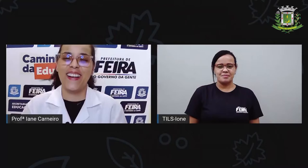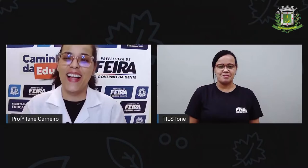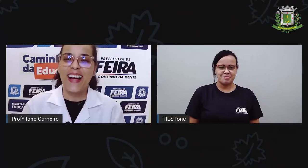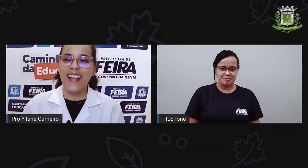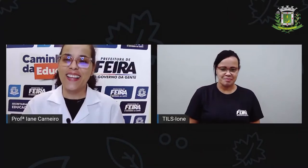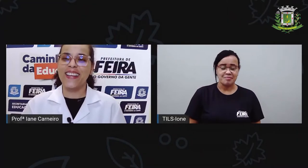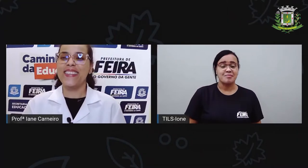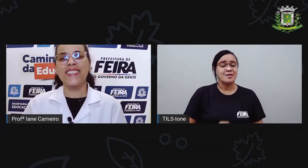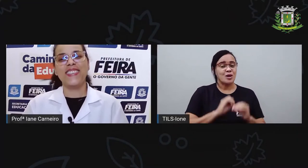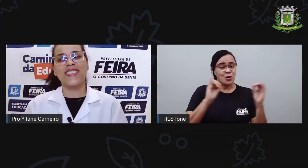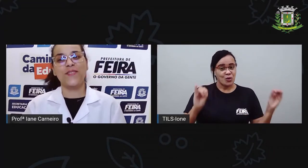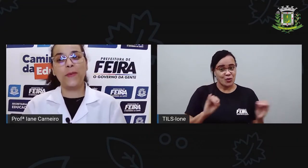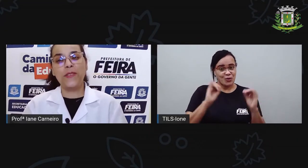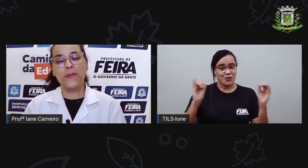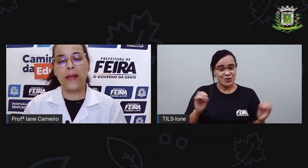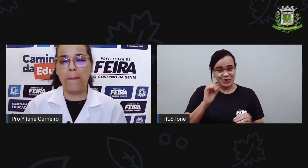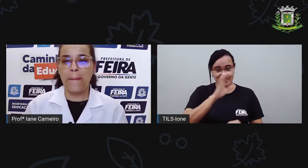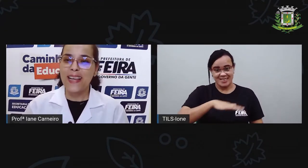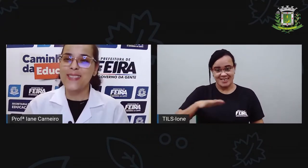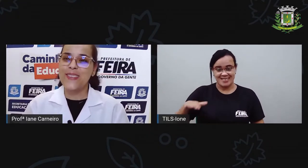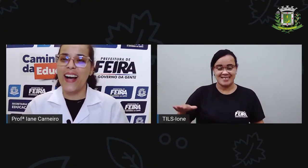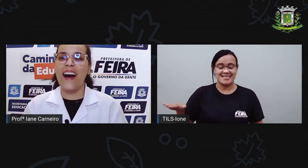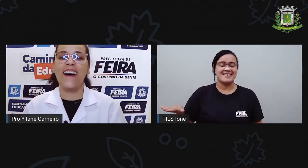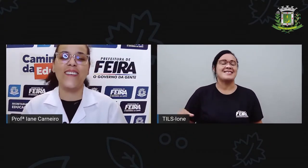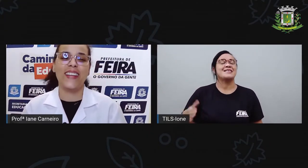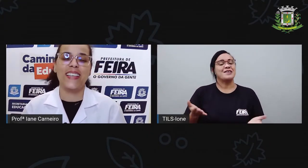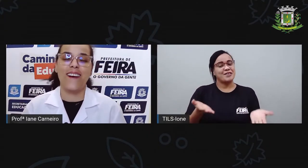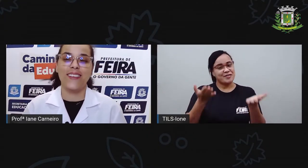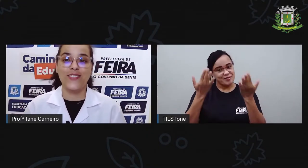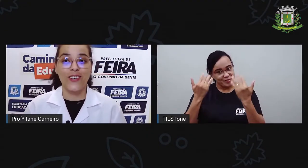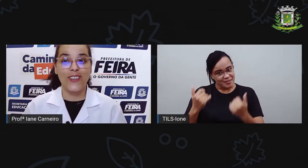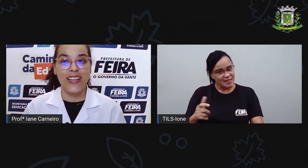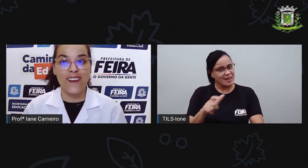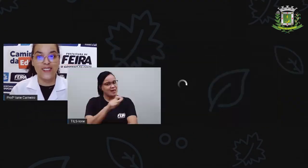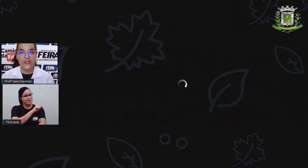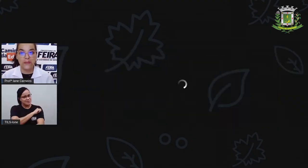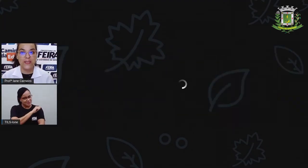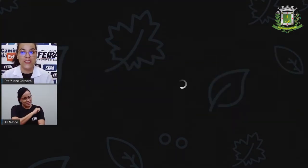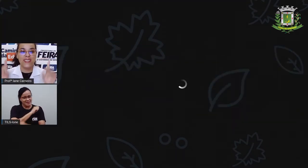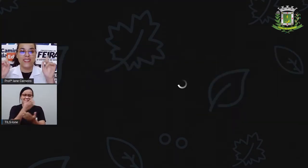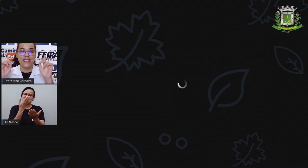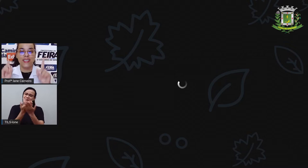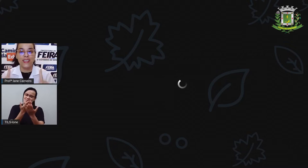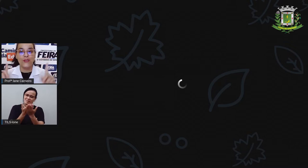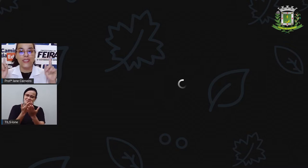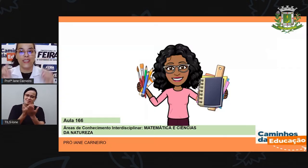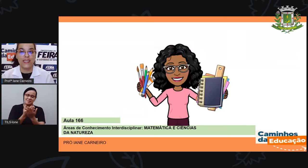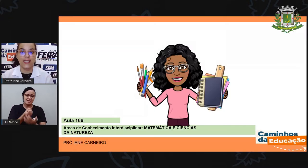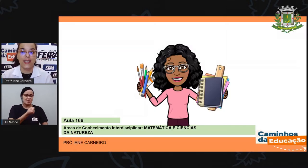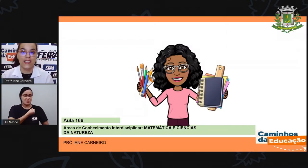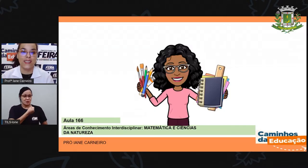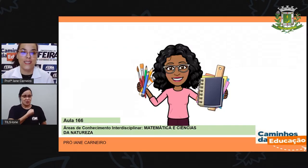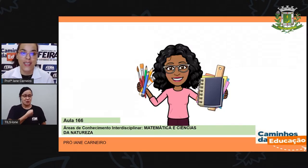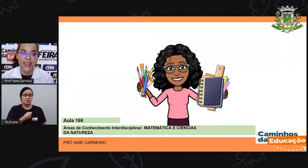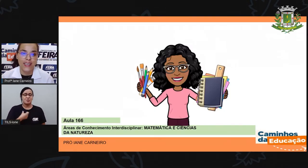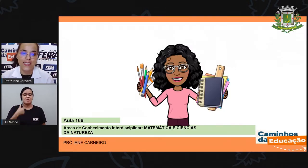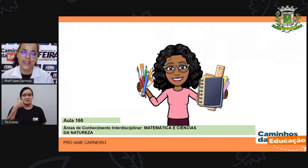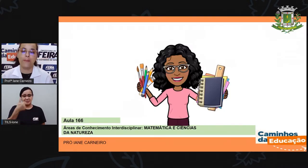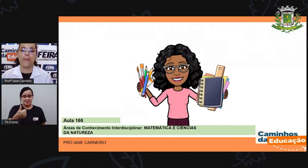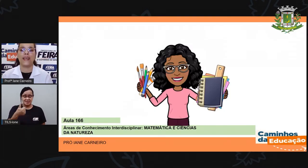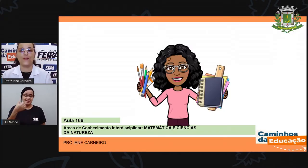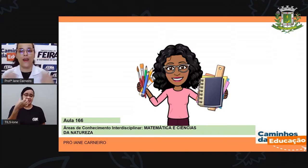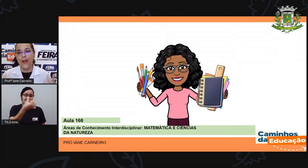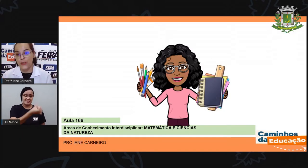Olá, crianças! Vamos para mais uma aula. E a aula de agora é a aula de número 166.